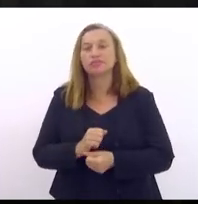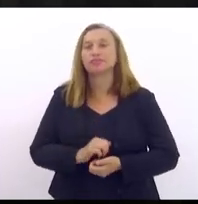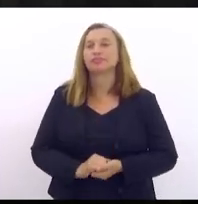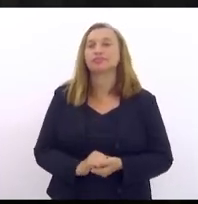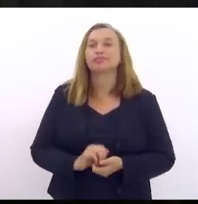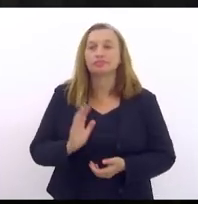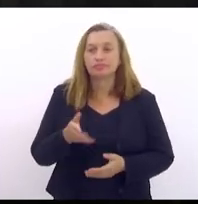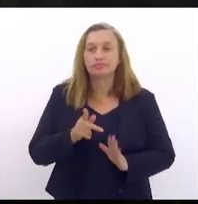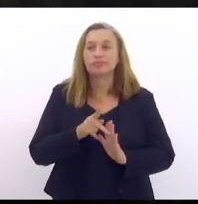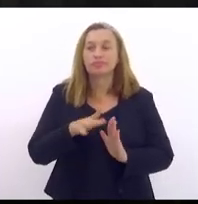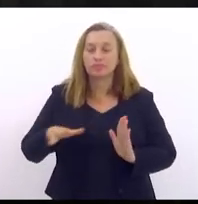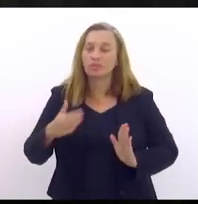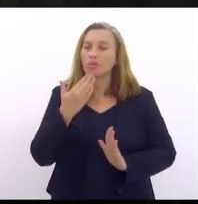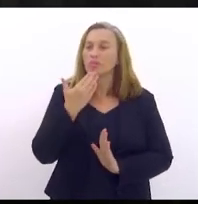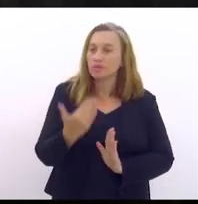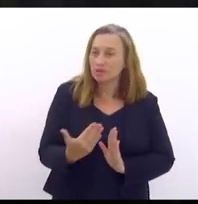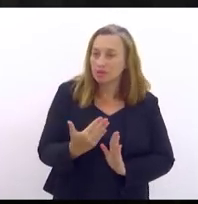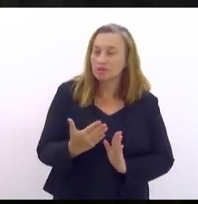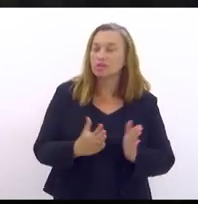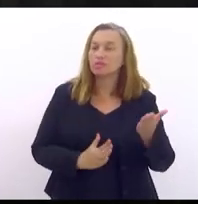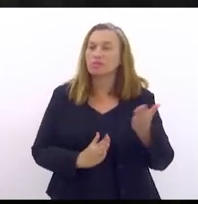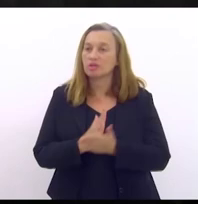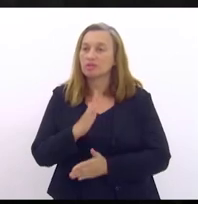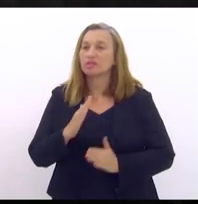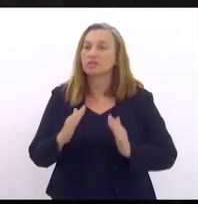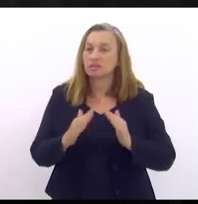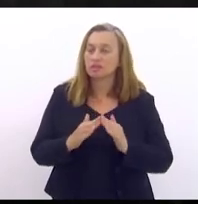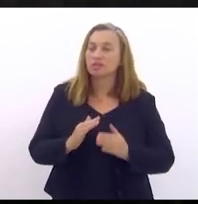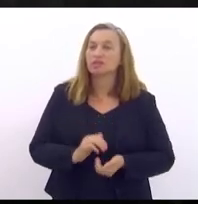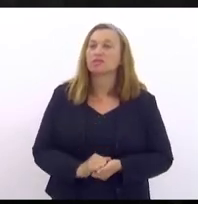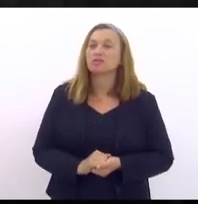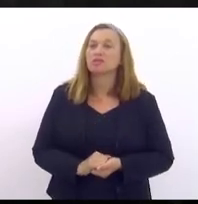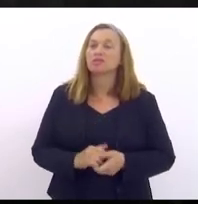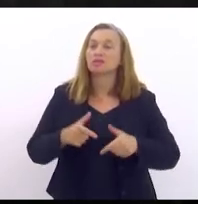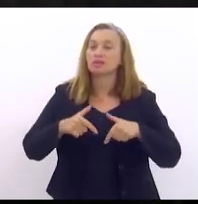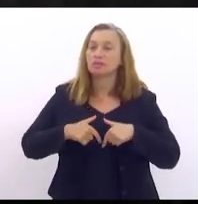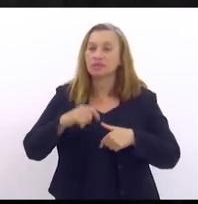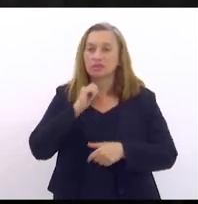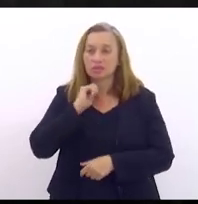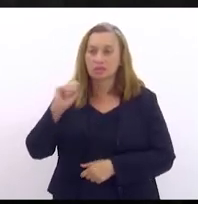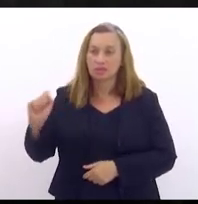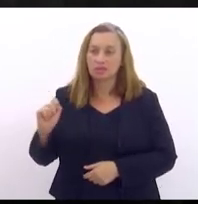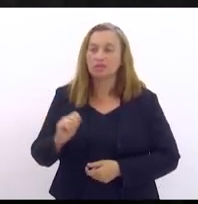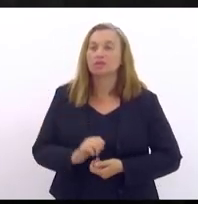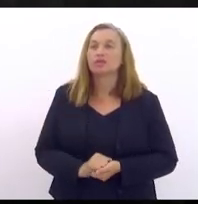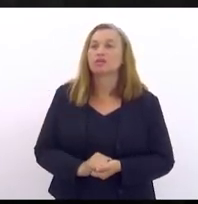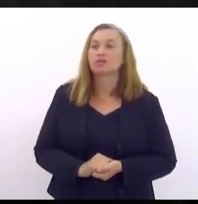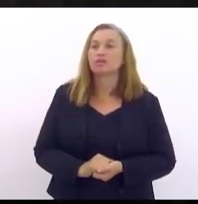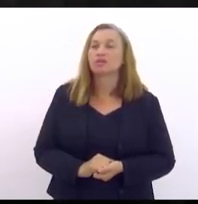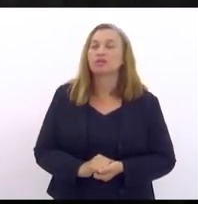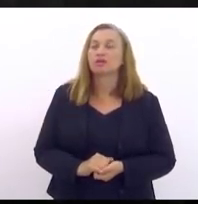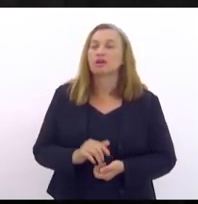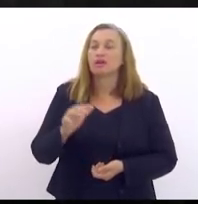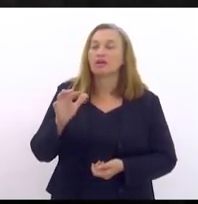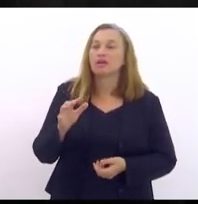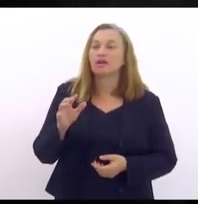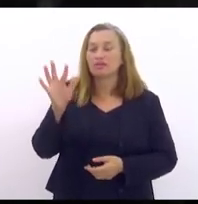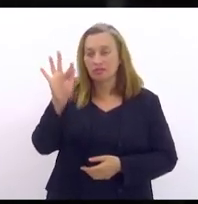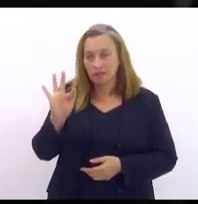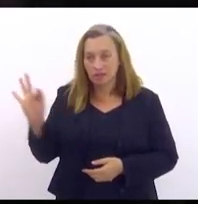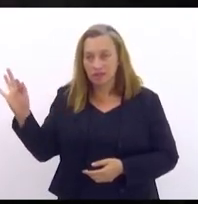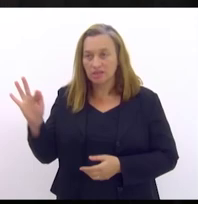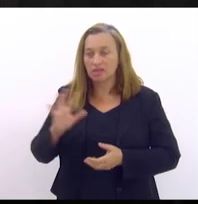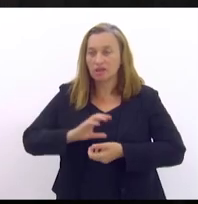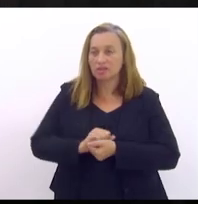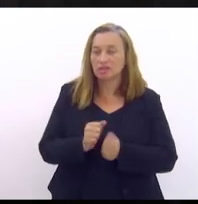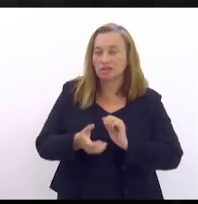já protocolamos o pedido e será aprovado aqui nesta casa a concessão da medalha Tiradentes à FAERJ, a Federação do